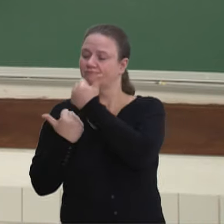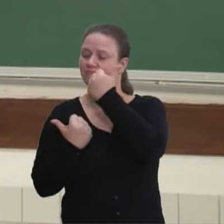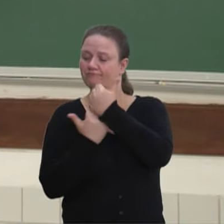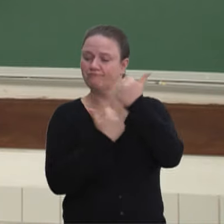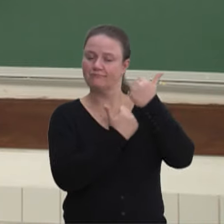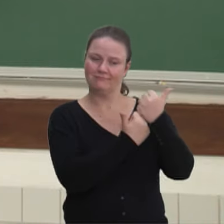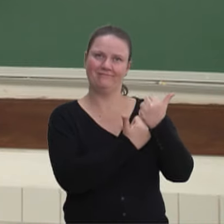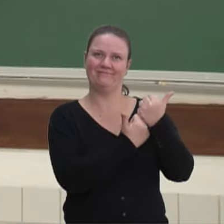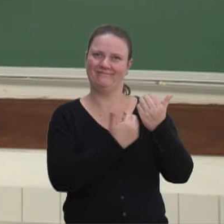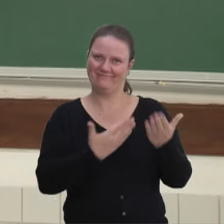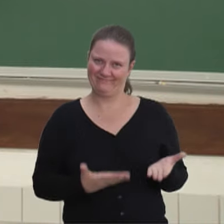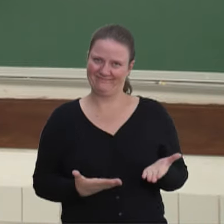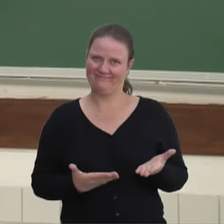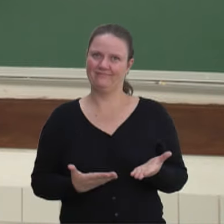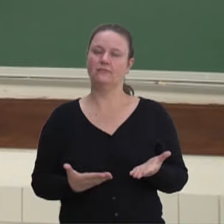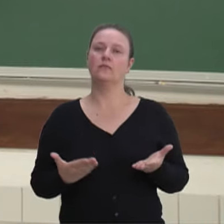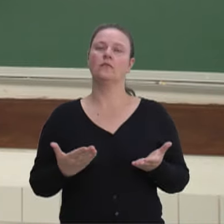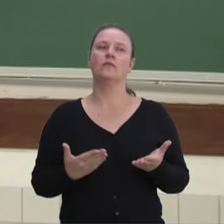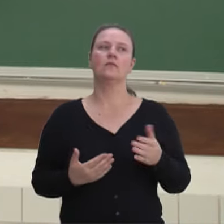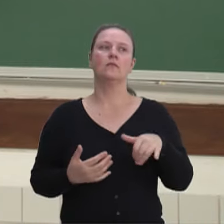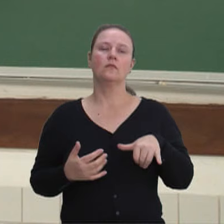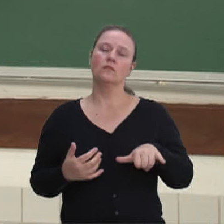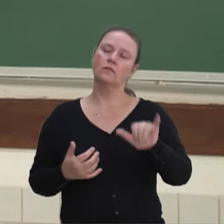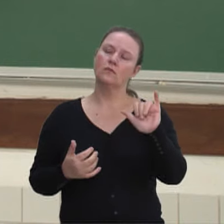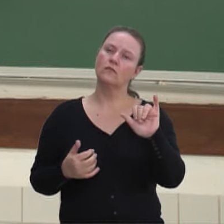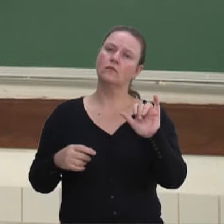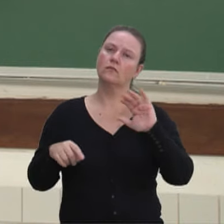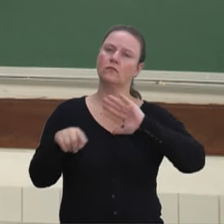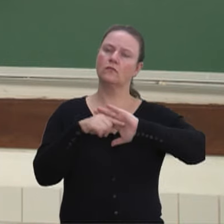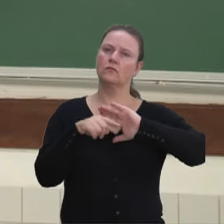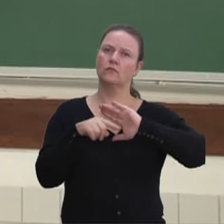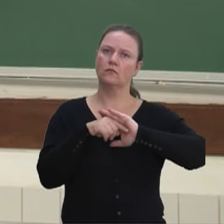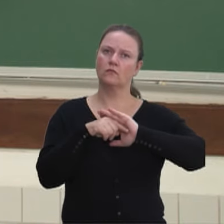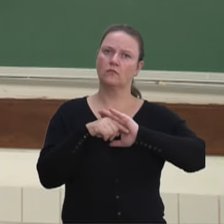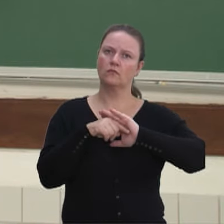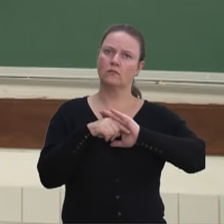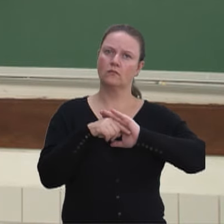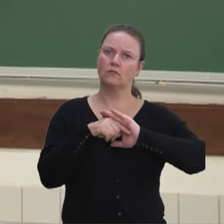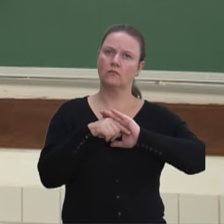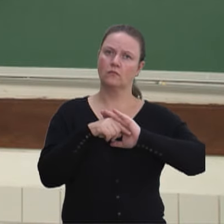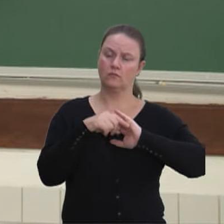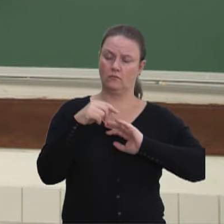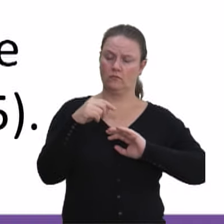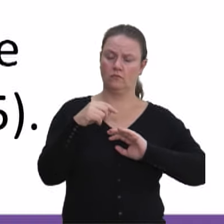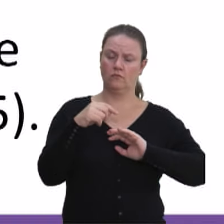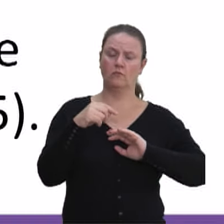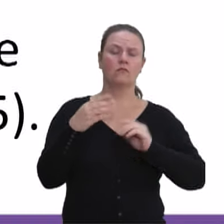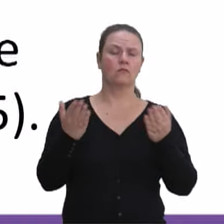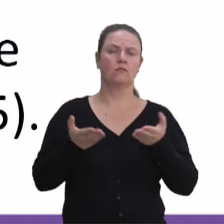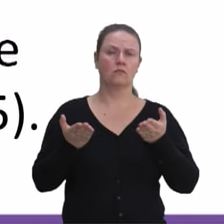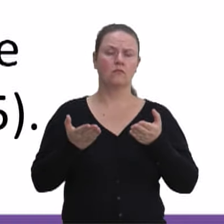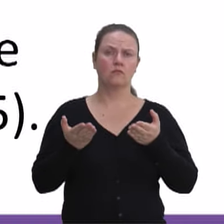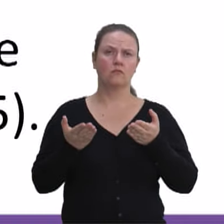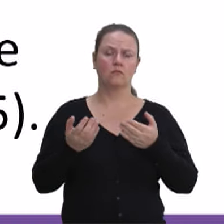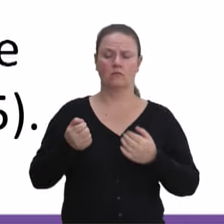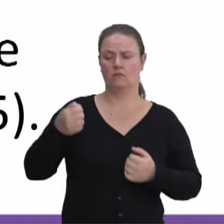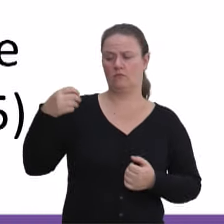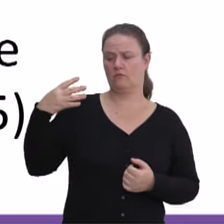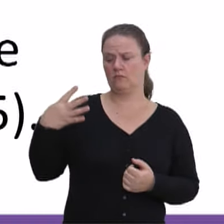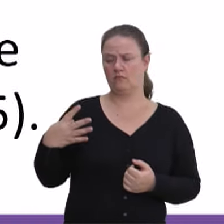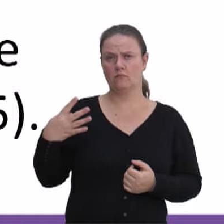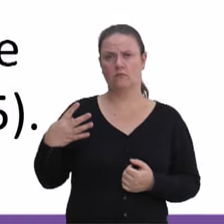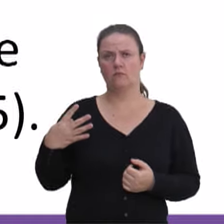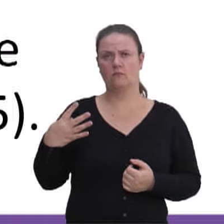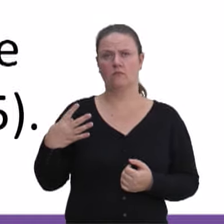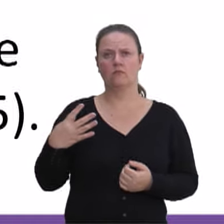y menos o y, que é 4, o y1, né? Vai ser igual,